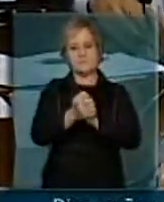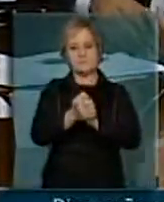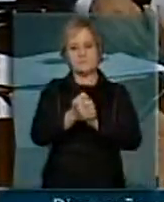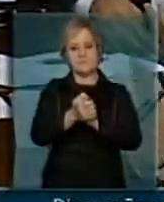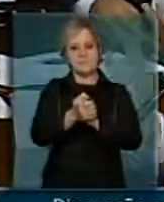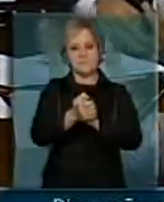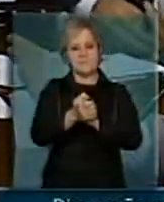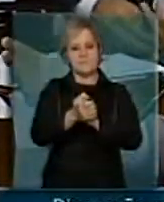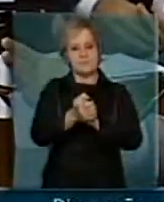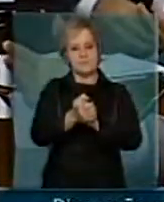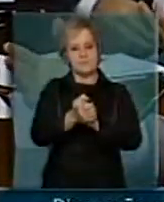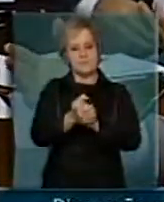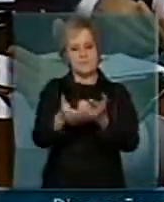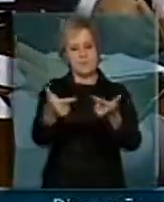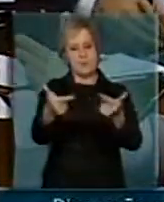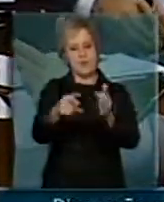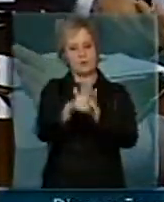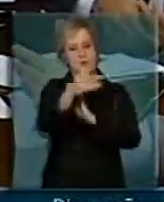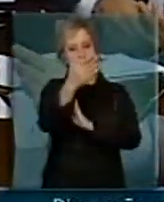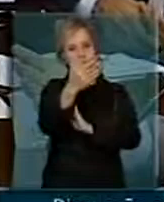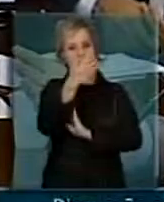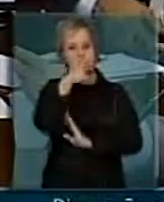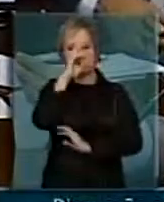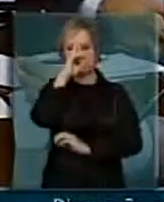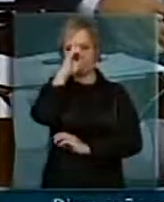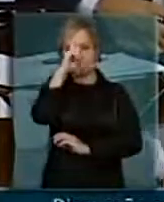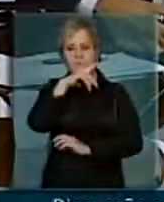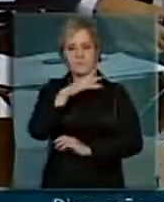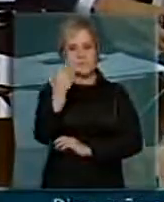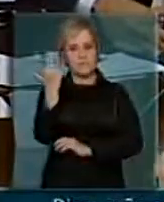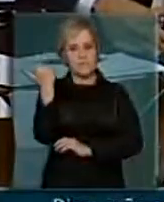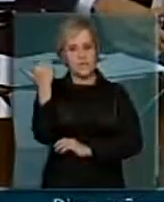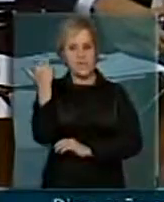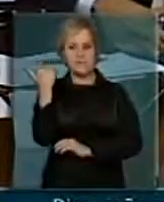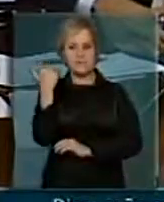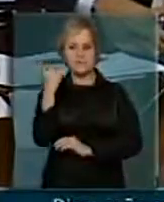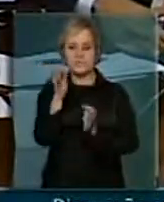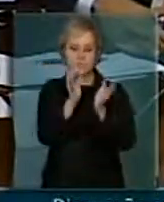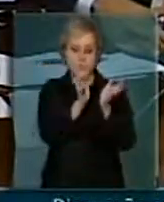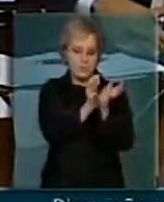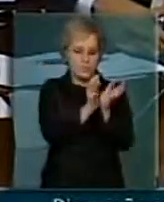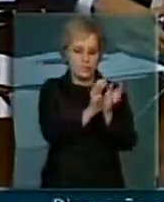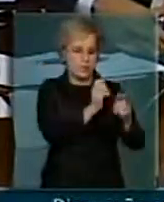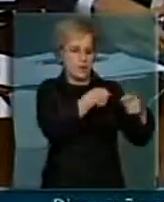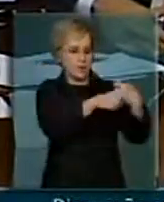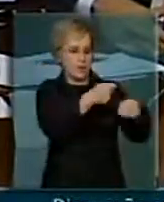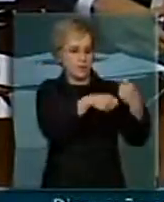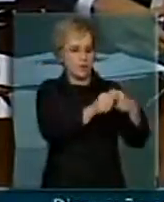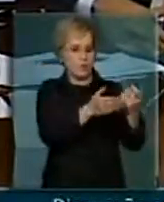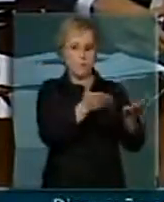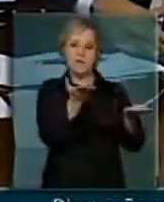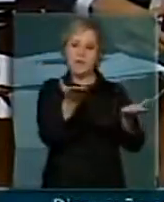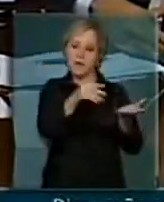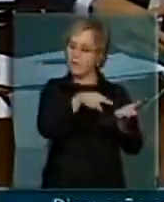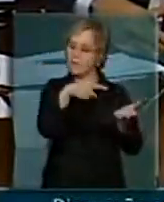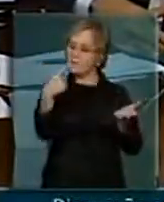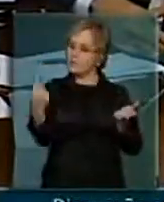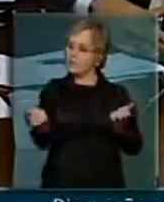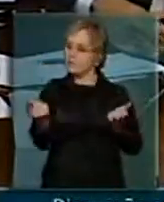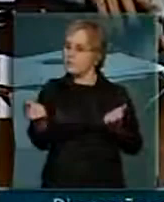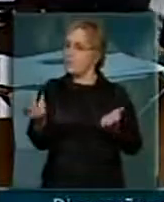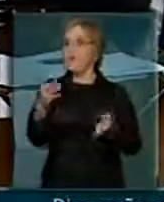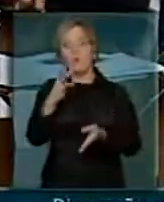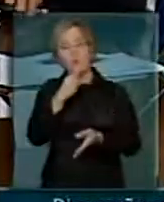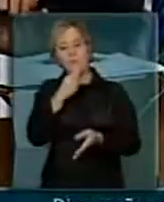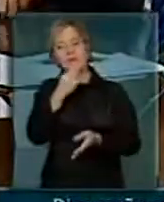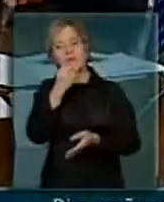que estava do lado da área econômica, agora está do outro lado, conhece bem